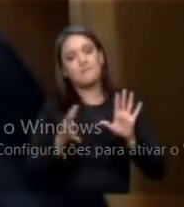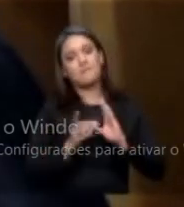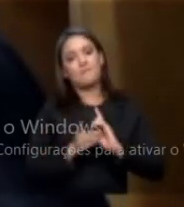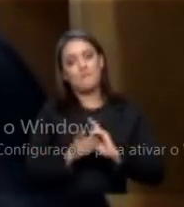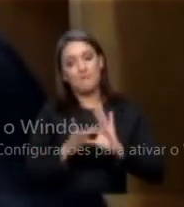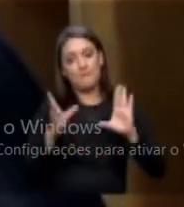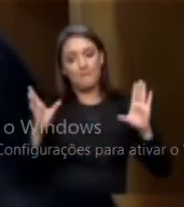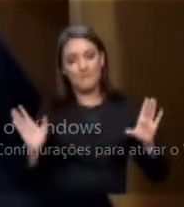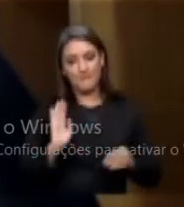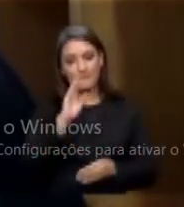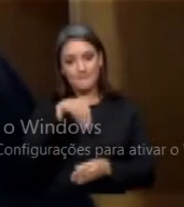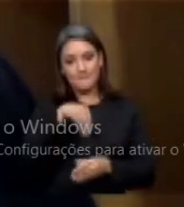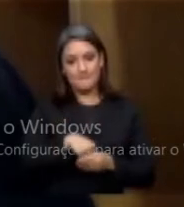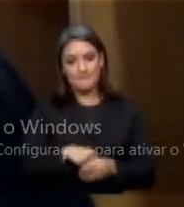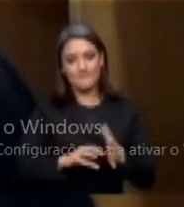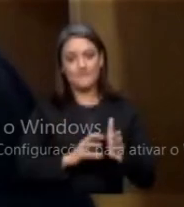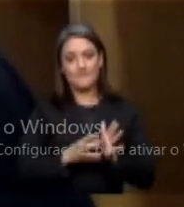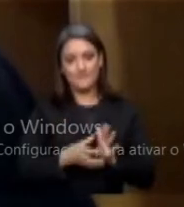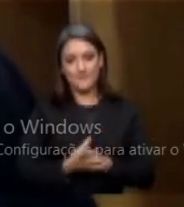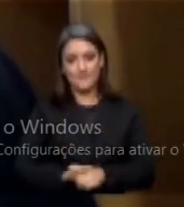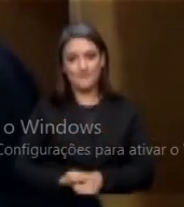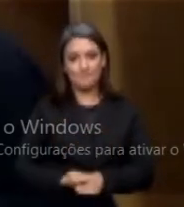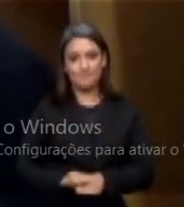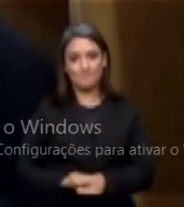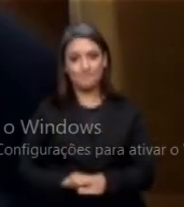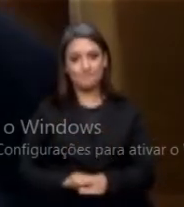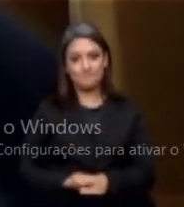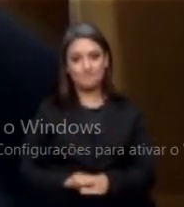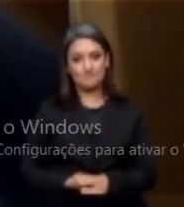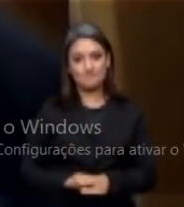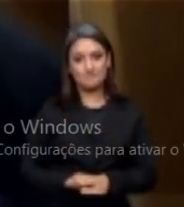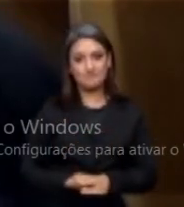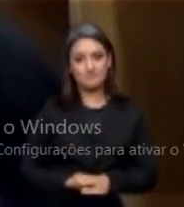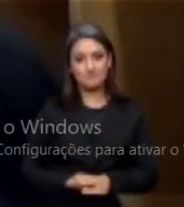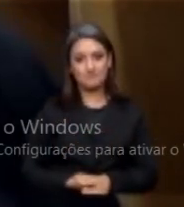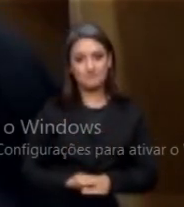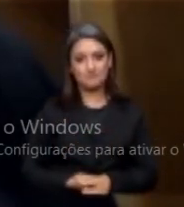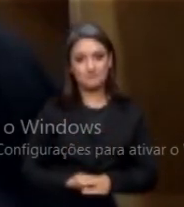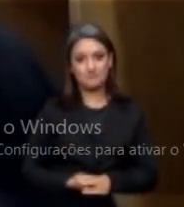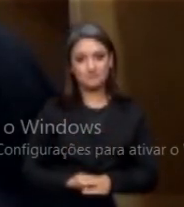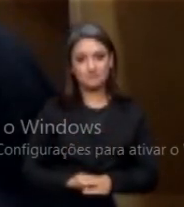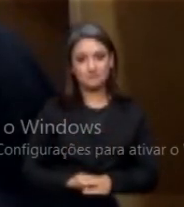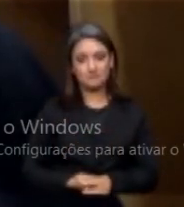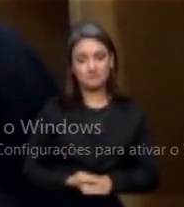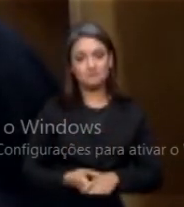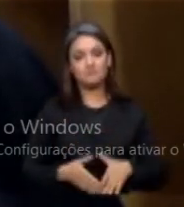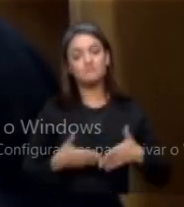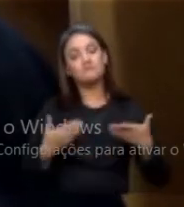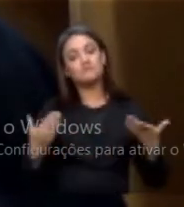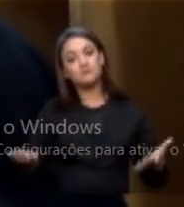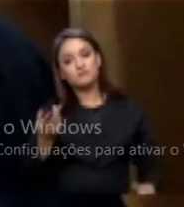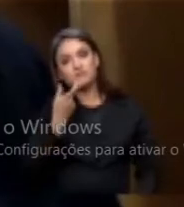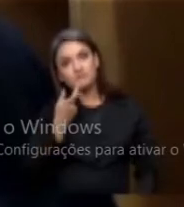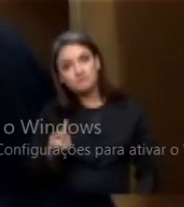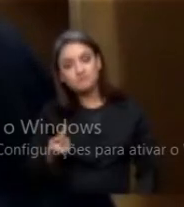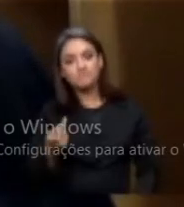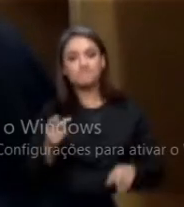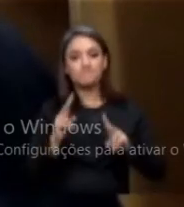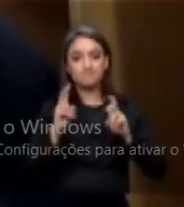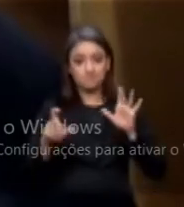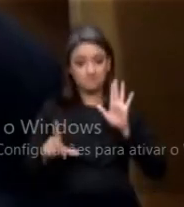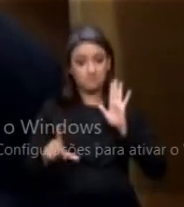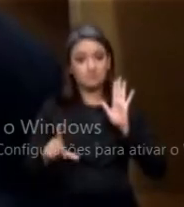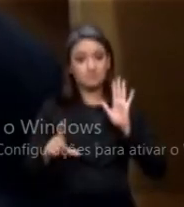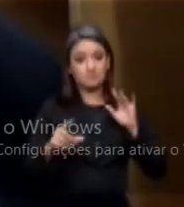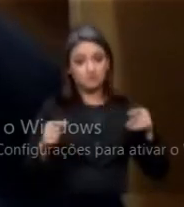democracia interna dos partidos. Dito isso, sobre a constitucionalidade da norma e sobre a certeza de que é uma norma de